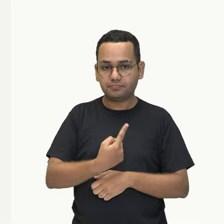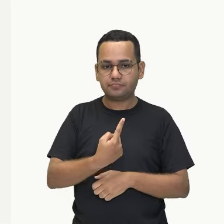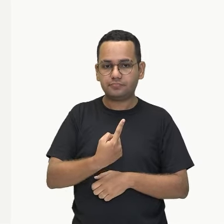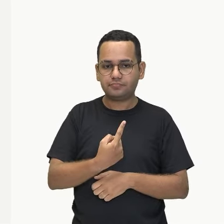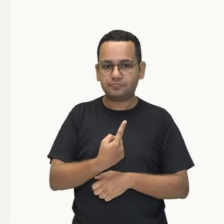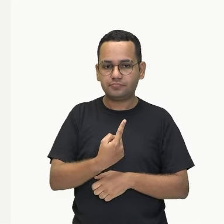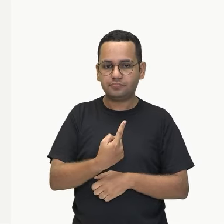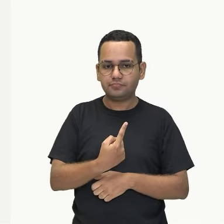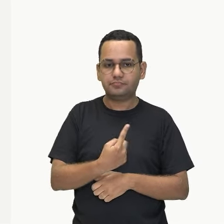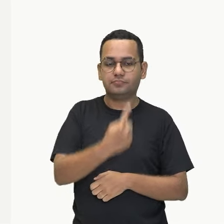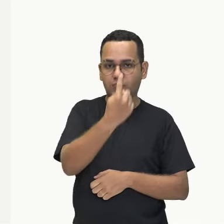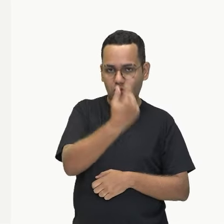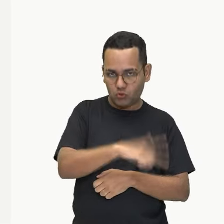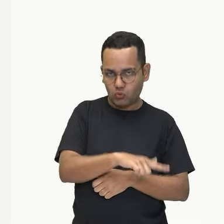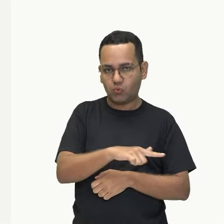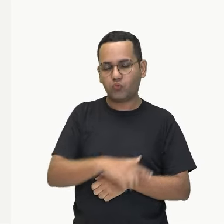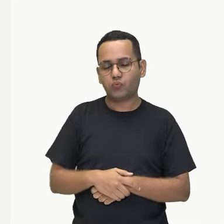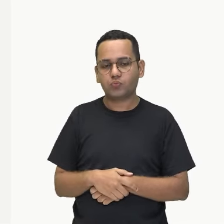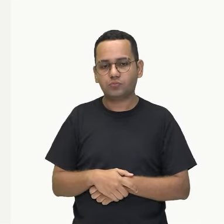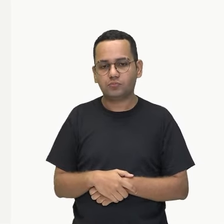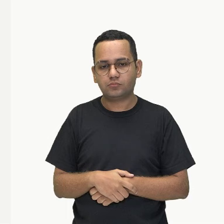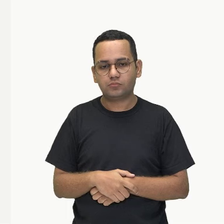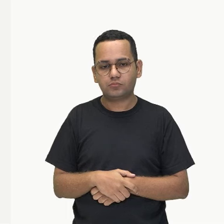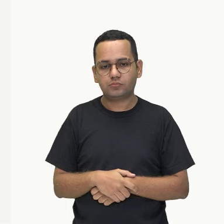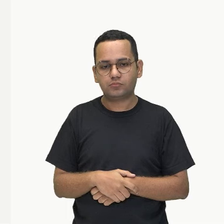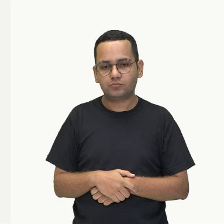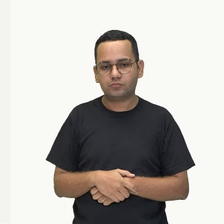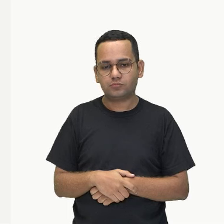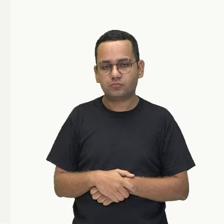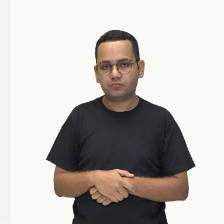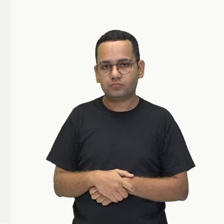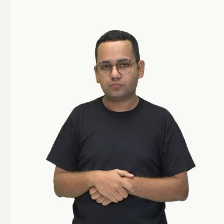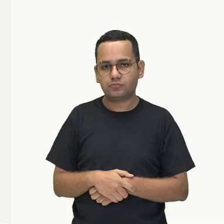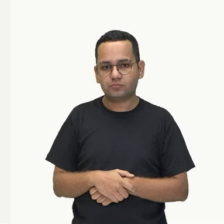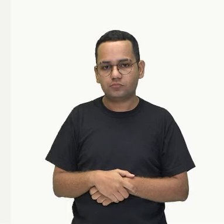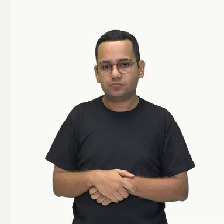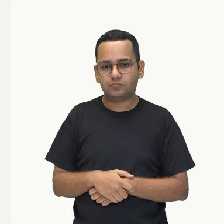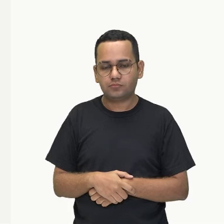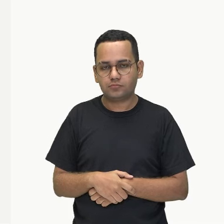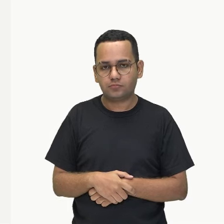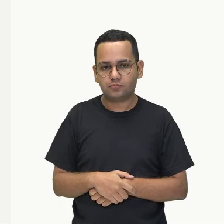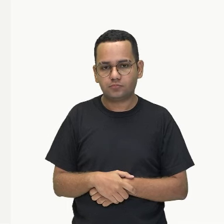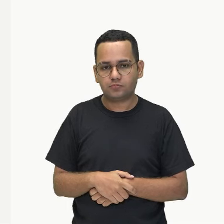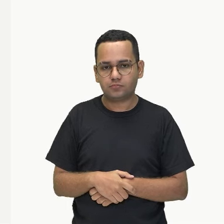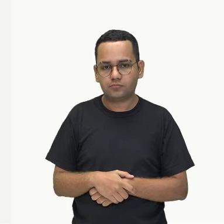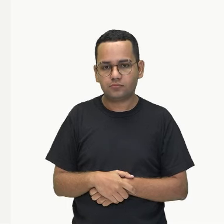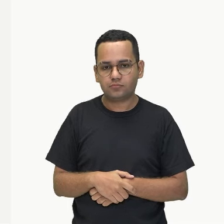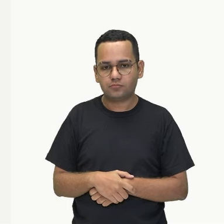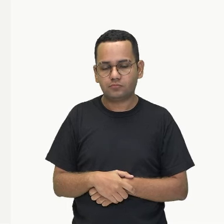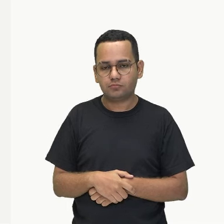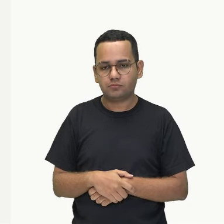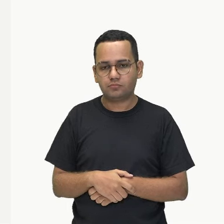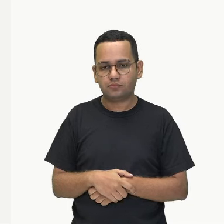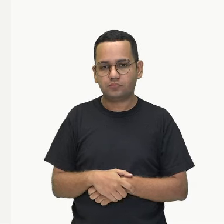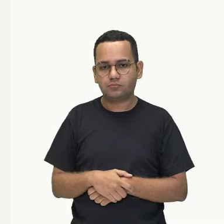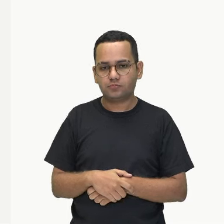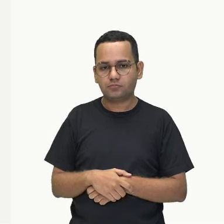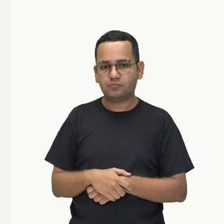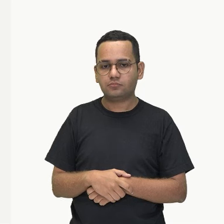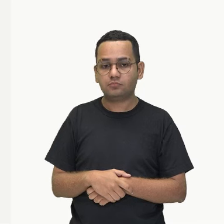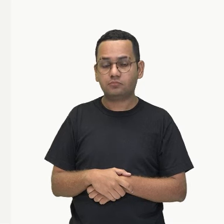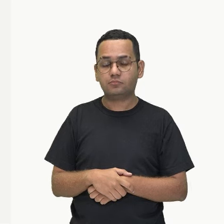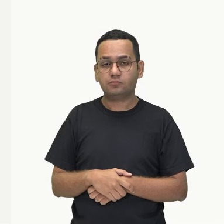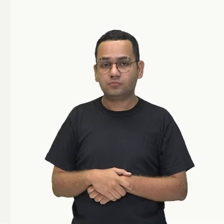5x ao cubo menos x, só repito. O segundo, vamos trocar todos